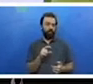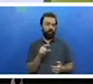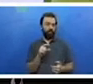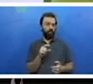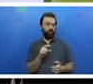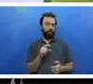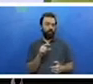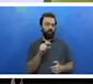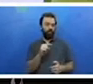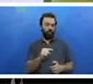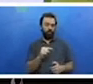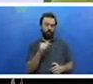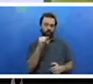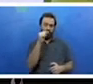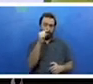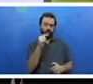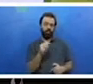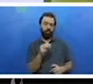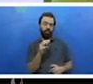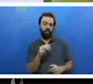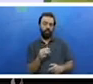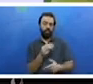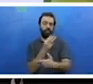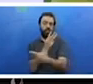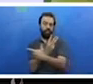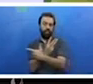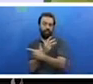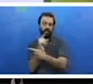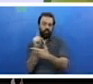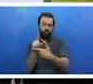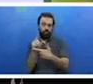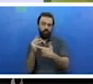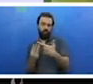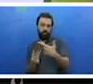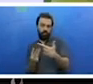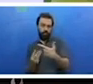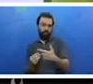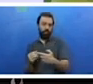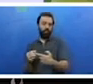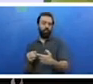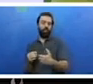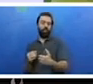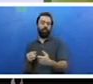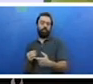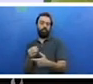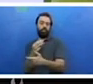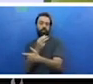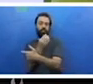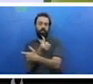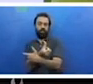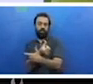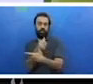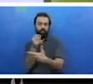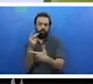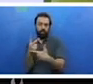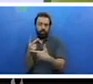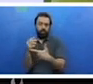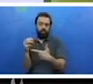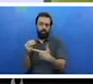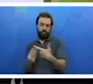Dividindo. 3 dividido por 1, 3. 6 dividido por 2,